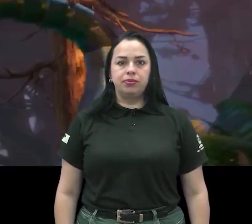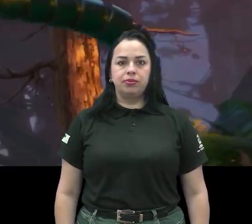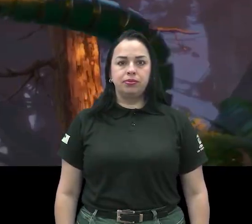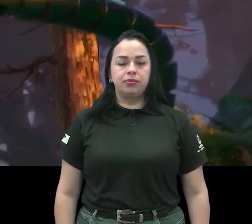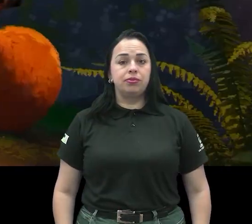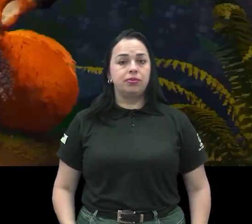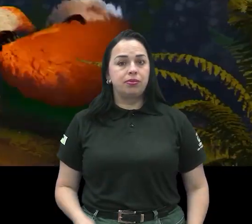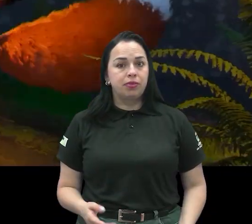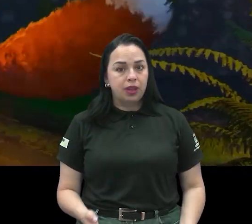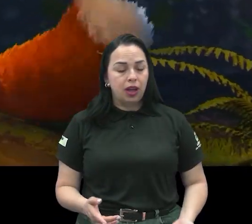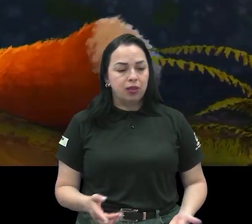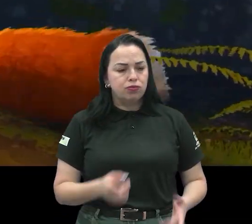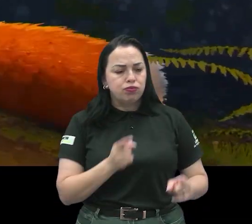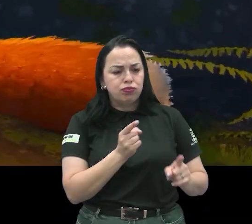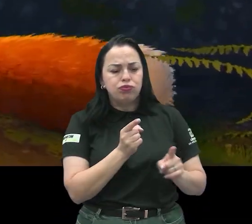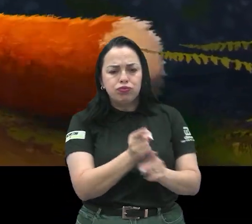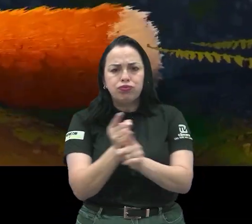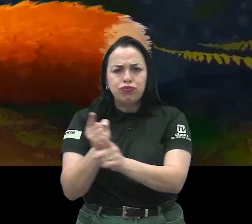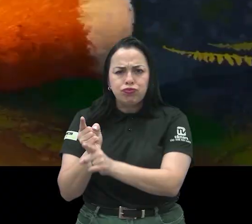Hostilidade detectada.